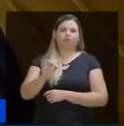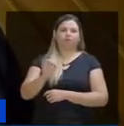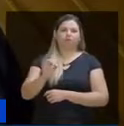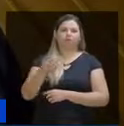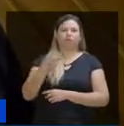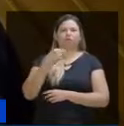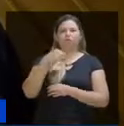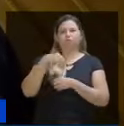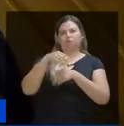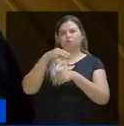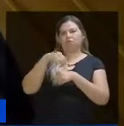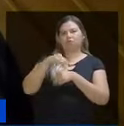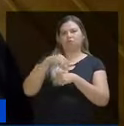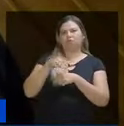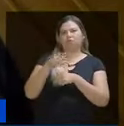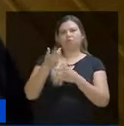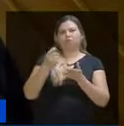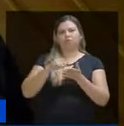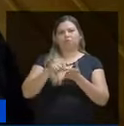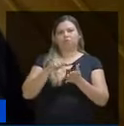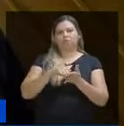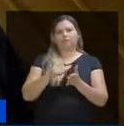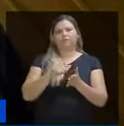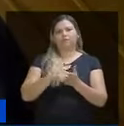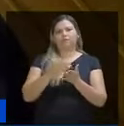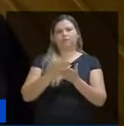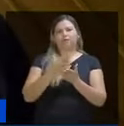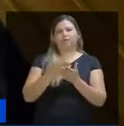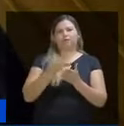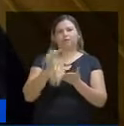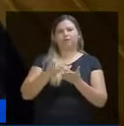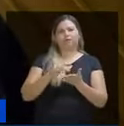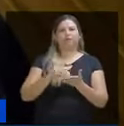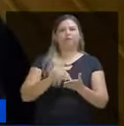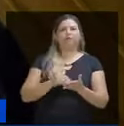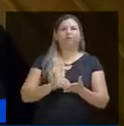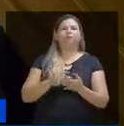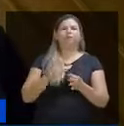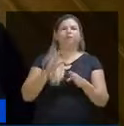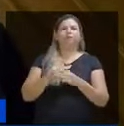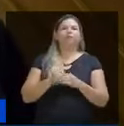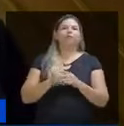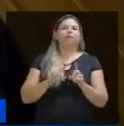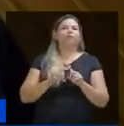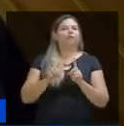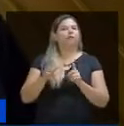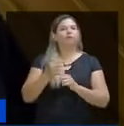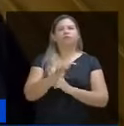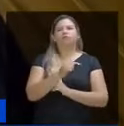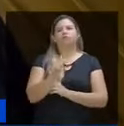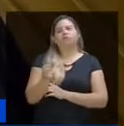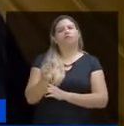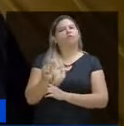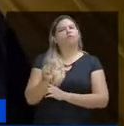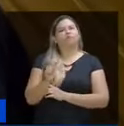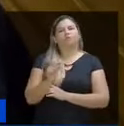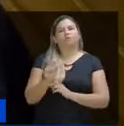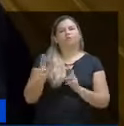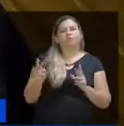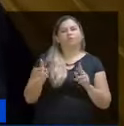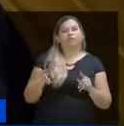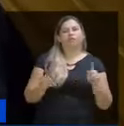ele sugeriu a anotação no cadastro eleitoral, mas não houve a diferenciação entre